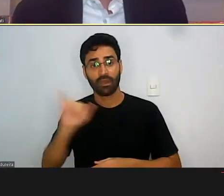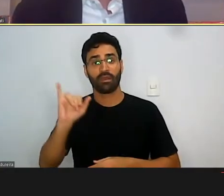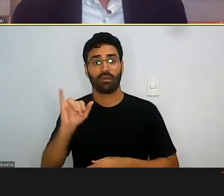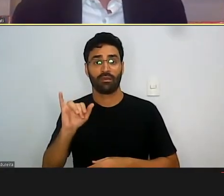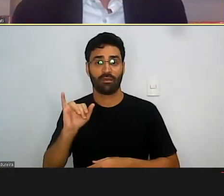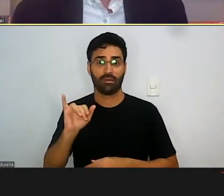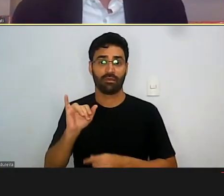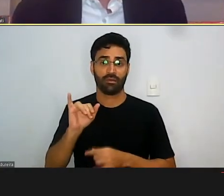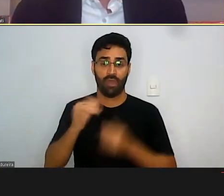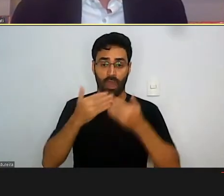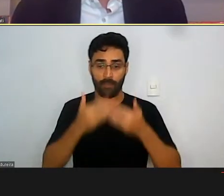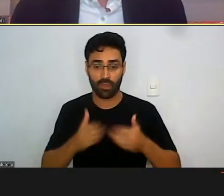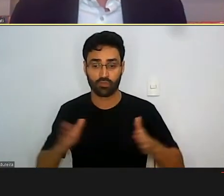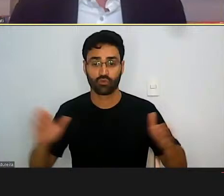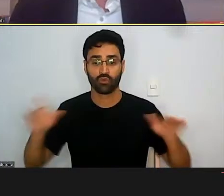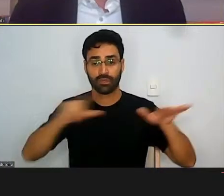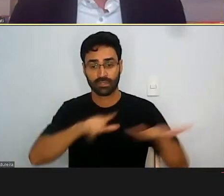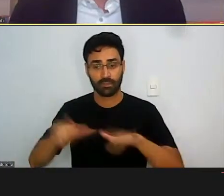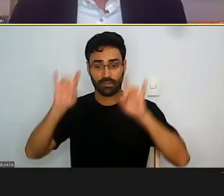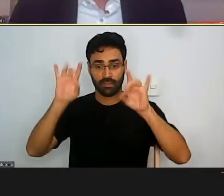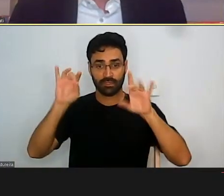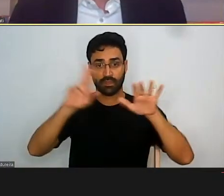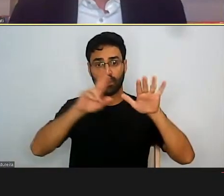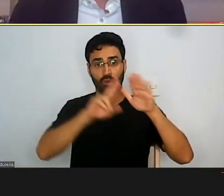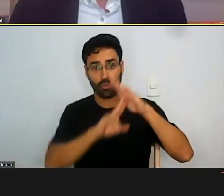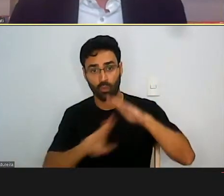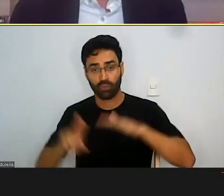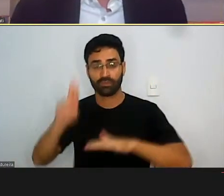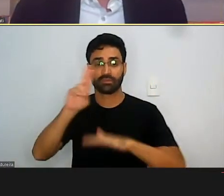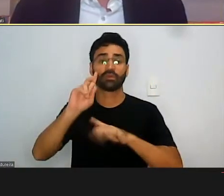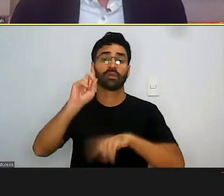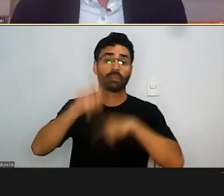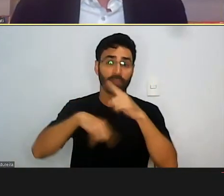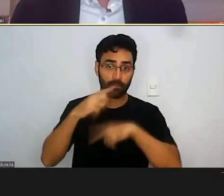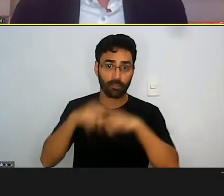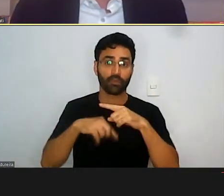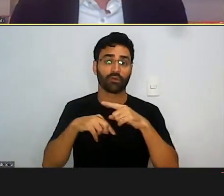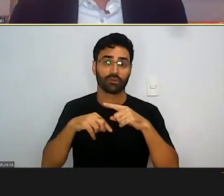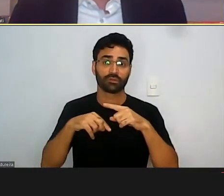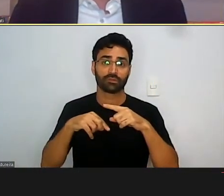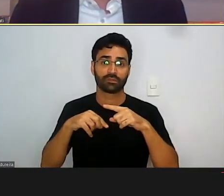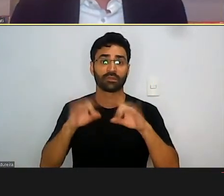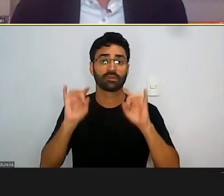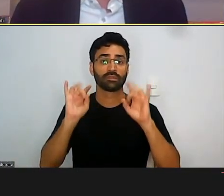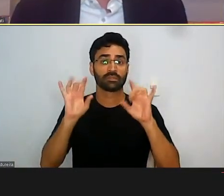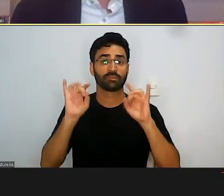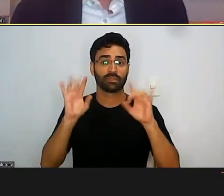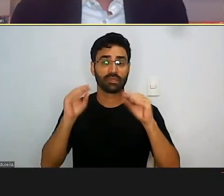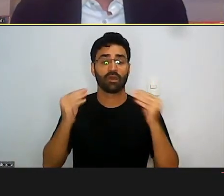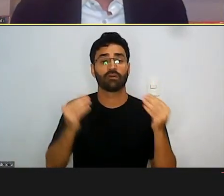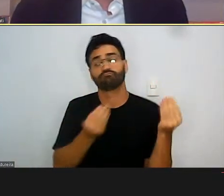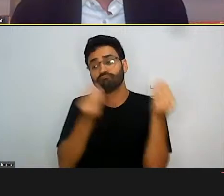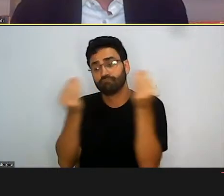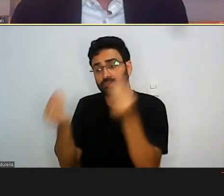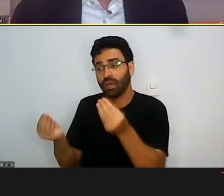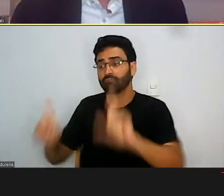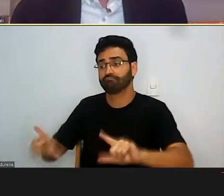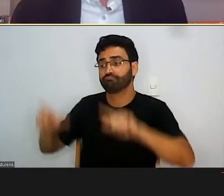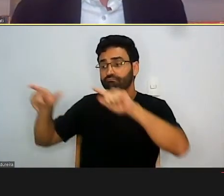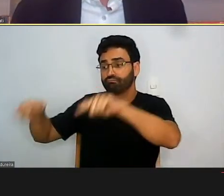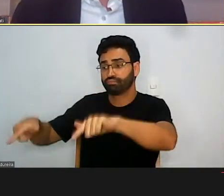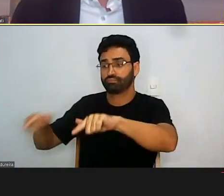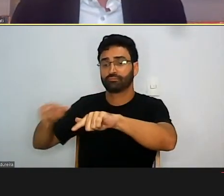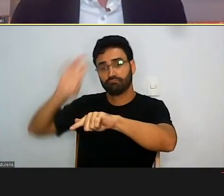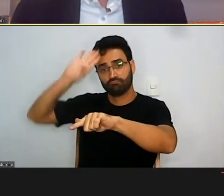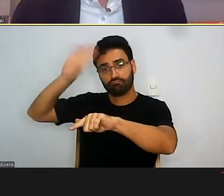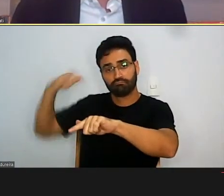cerimônia de abertura da semana universitária e a cerimônia de outorga do título de doutor honoris causa ao professor Noam Chomsky, né?